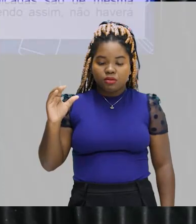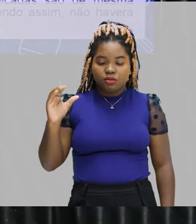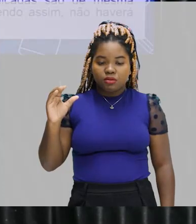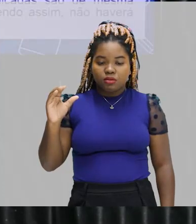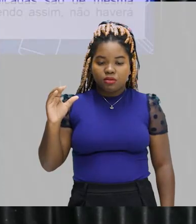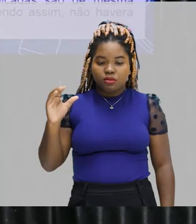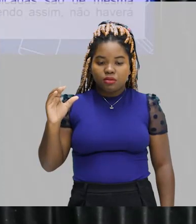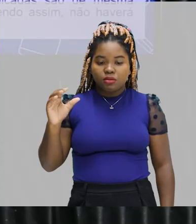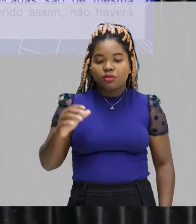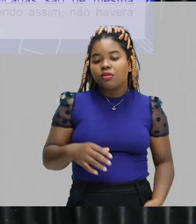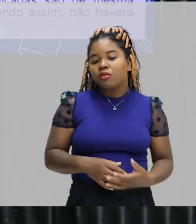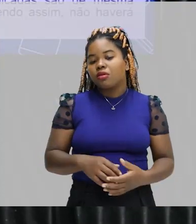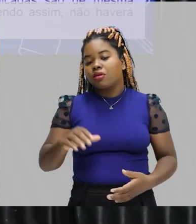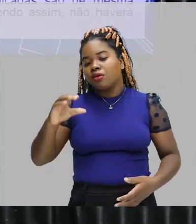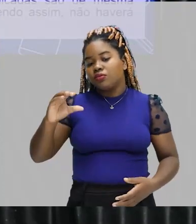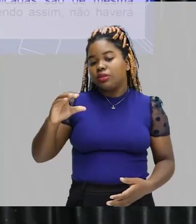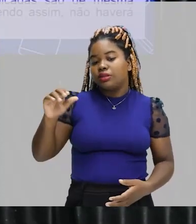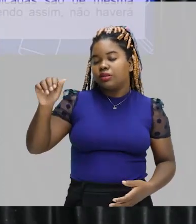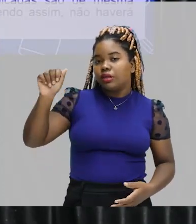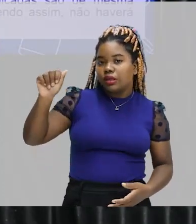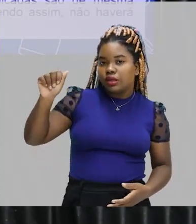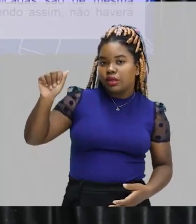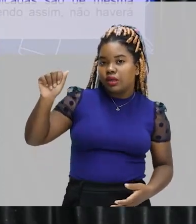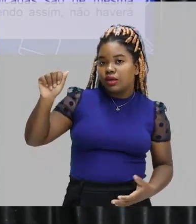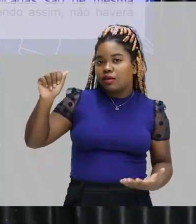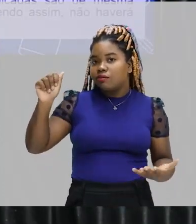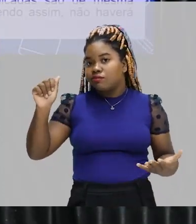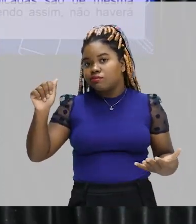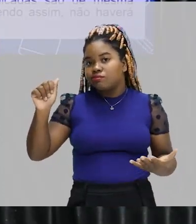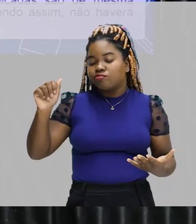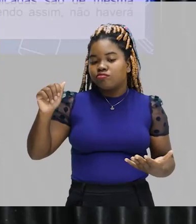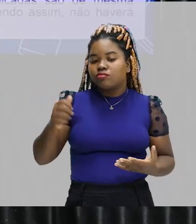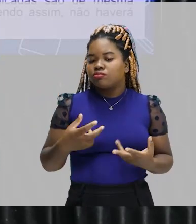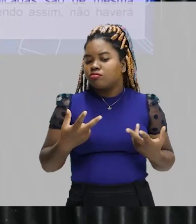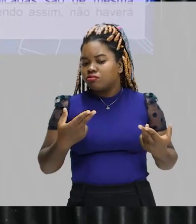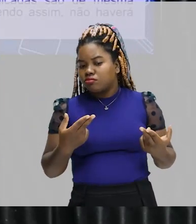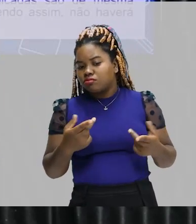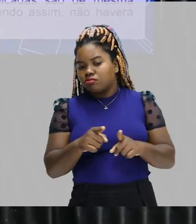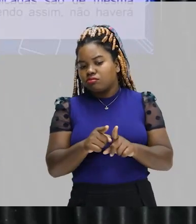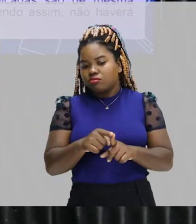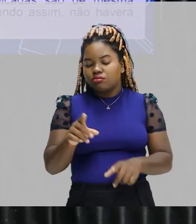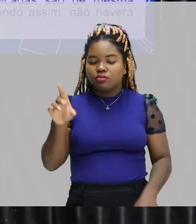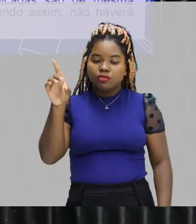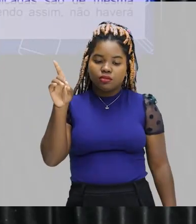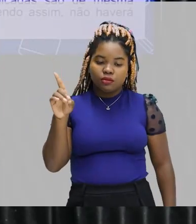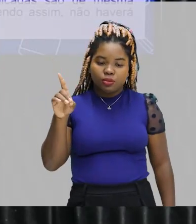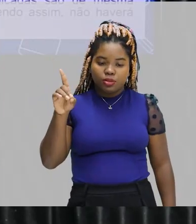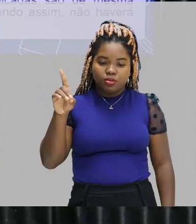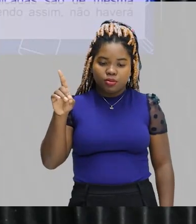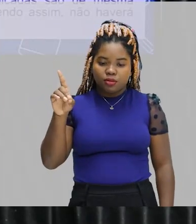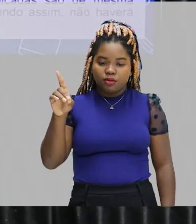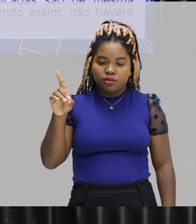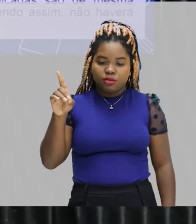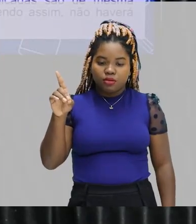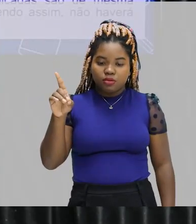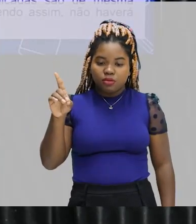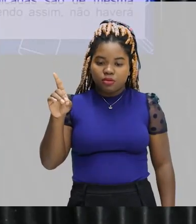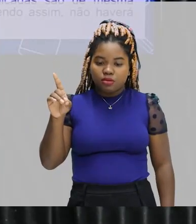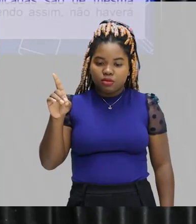letra C e a letra A estão aí caminhando juntas, né? Letra D. O estudante está